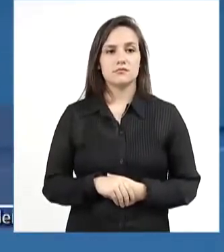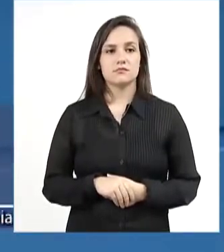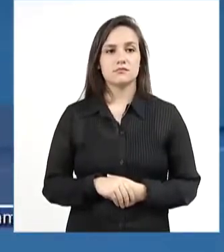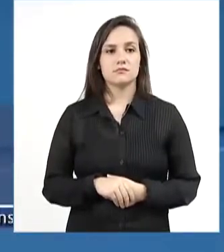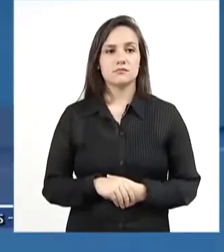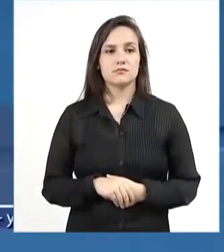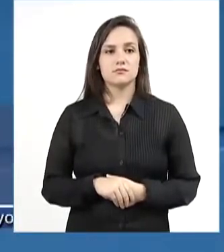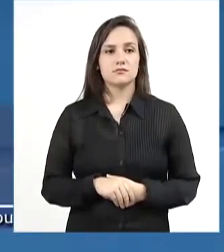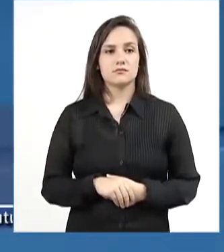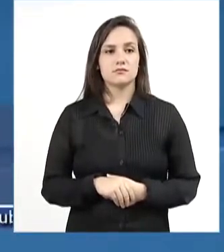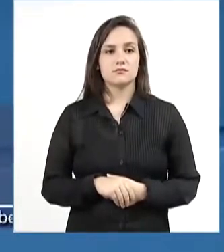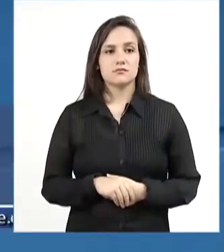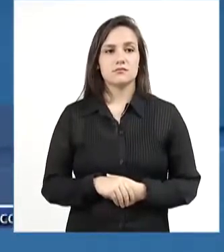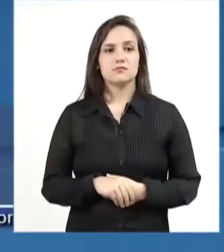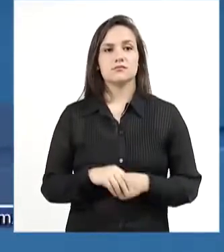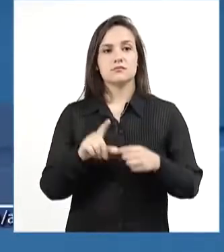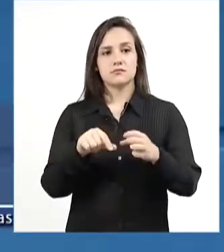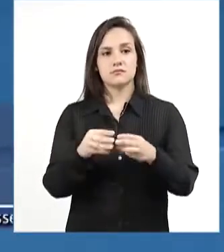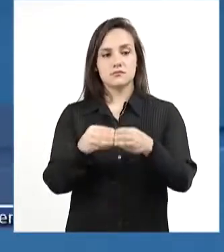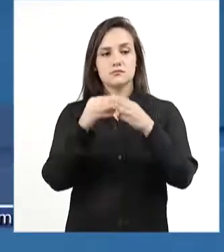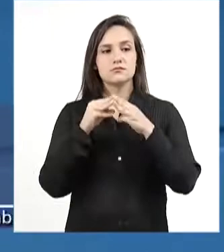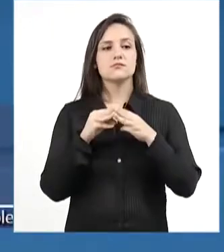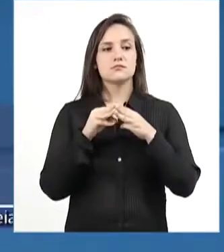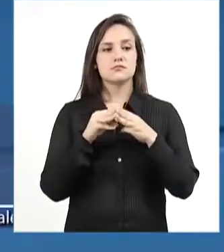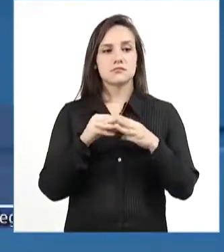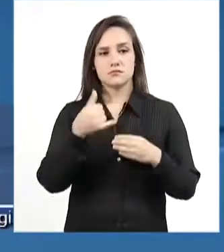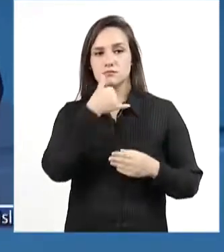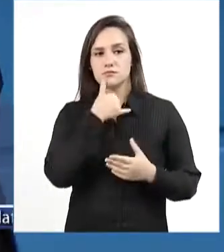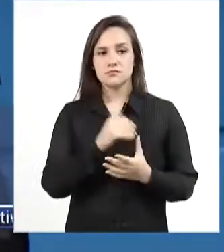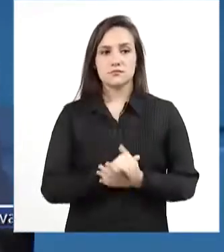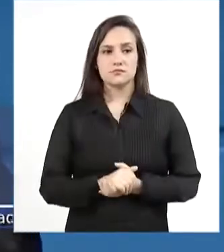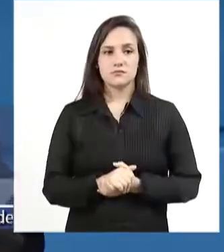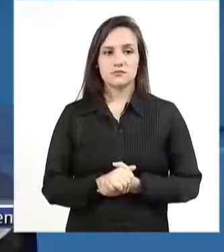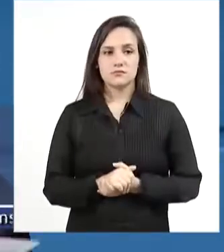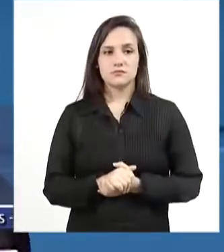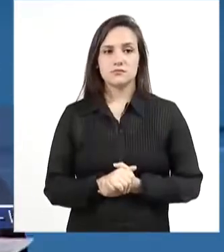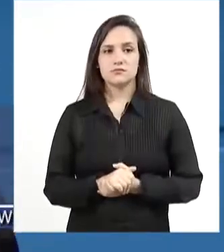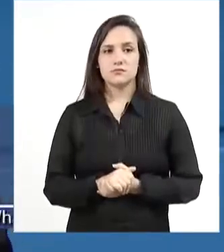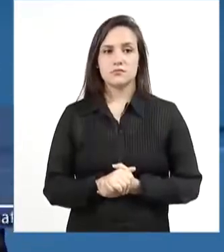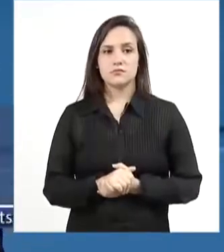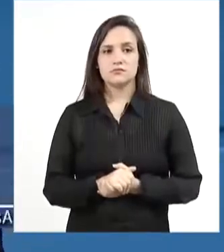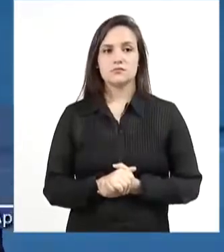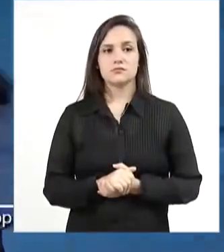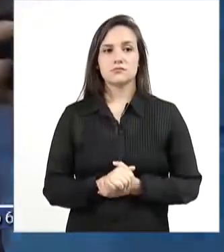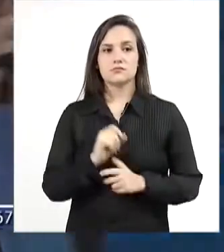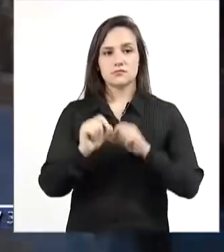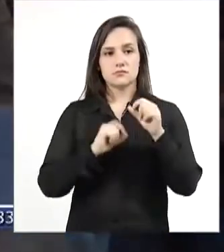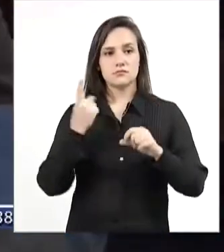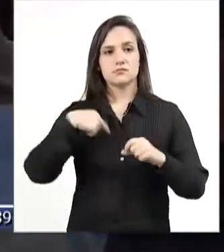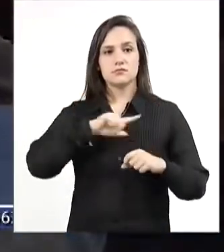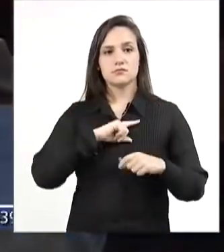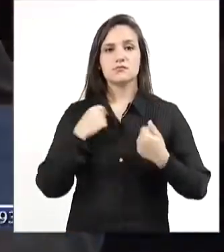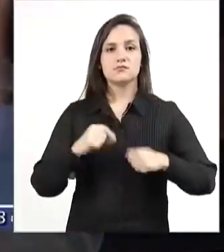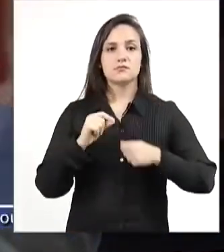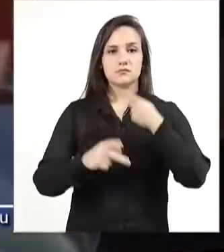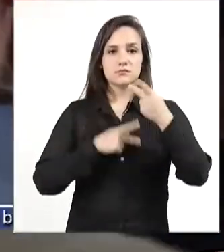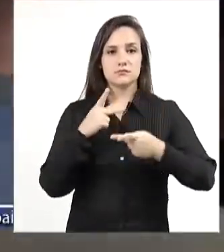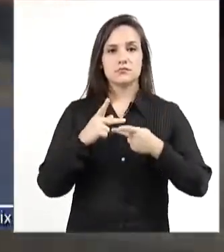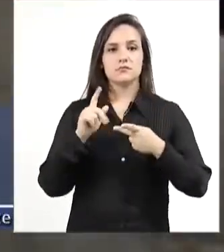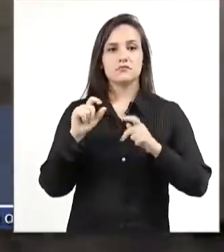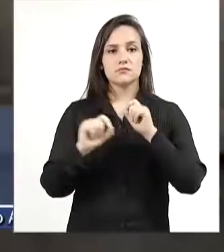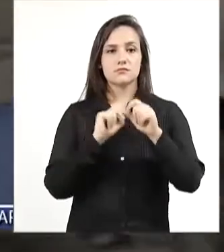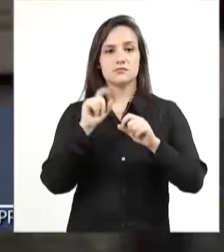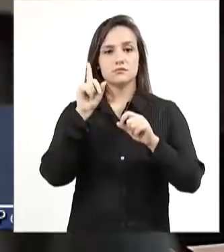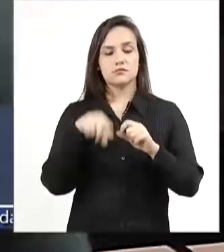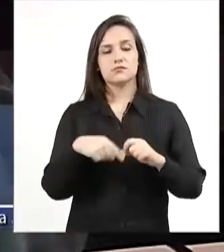aqui e gostaria de pedir, Coronel Davi, inclusive com o apoio de Vossa Excelência, nós temos que formar em nome da casa. O sargento Valdeci foi um